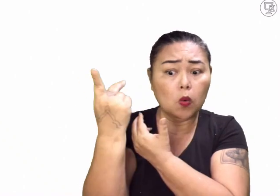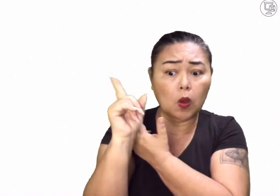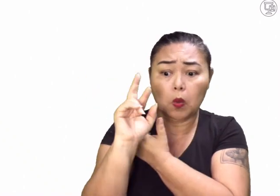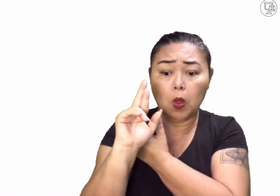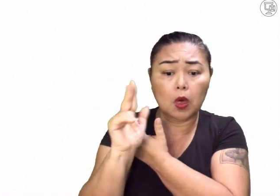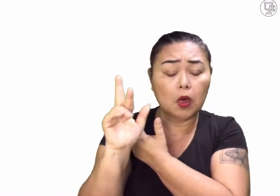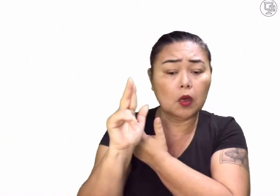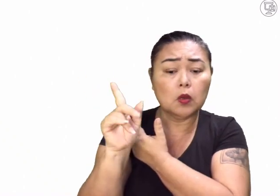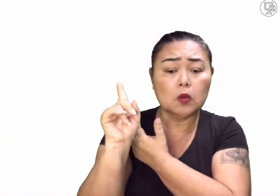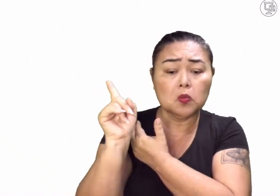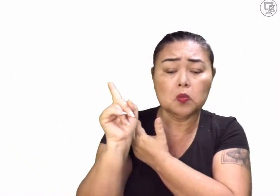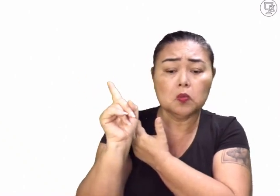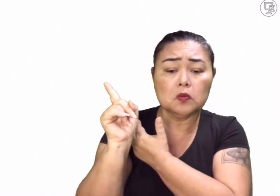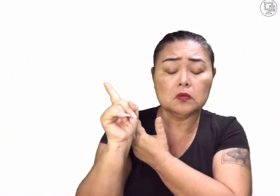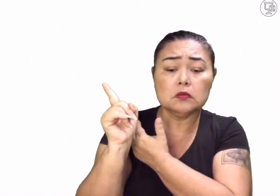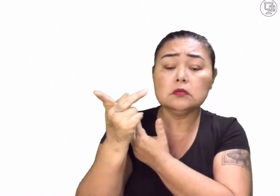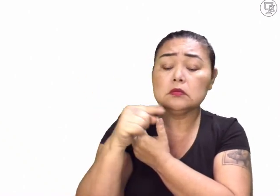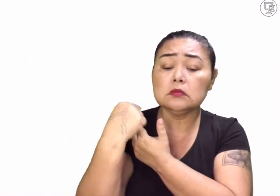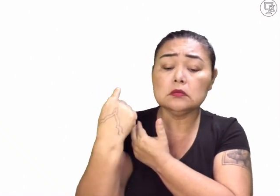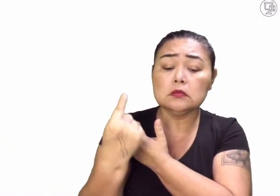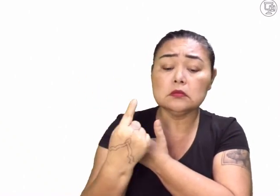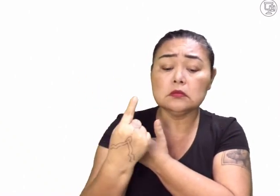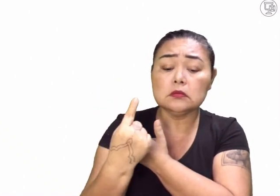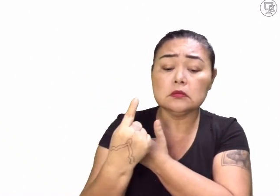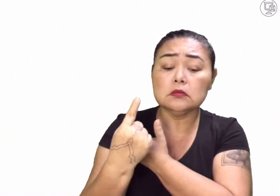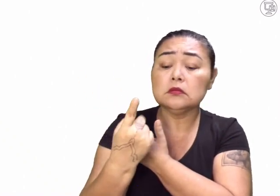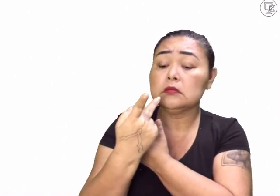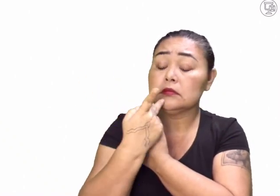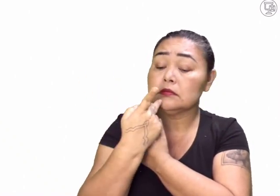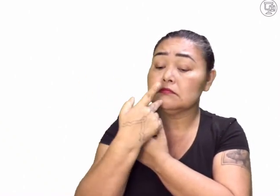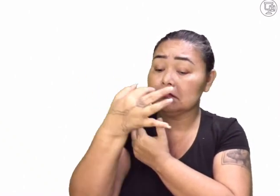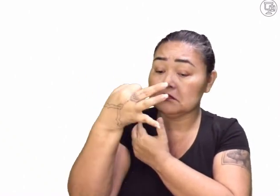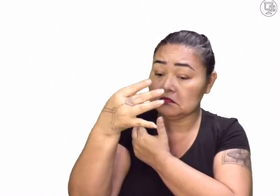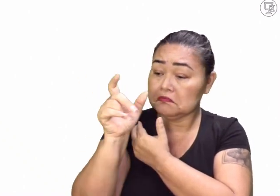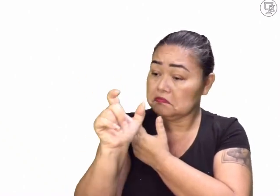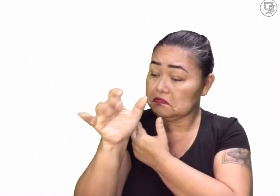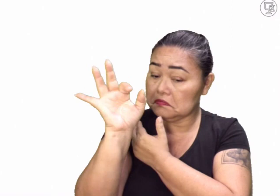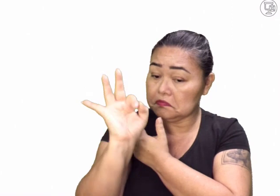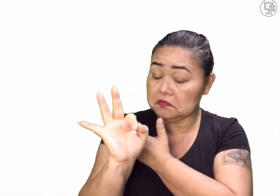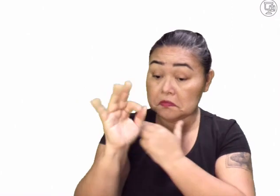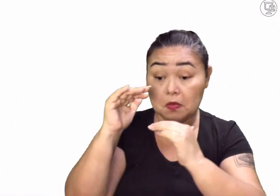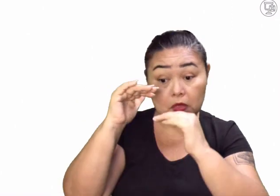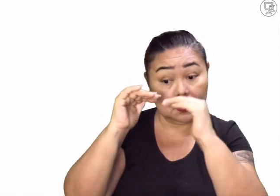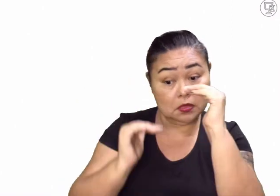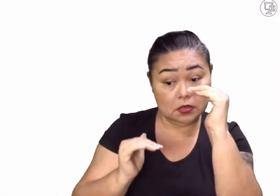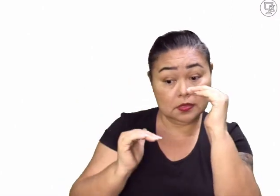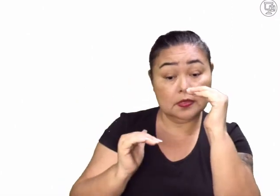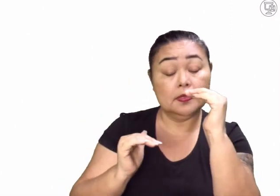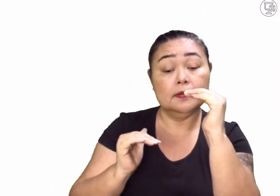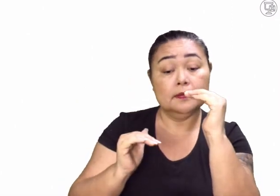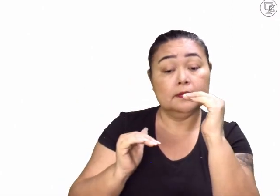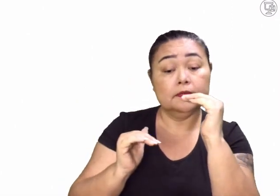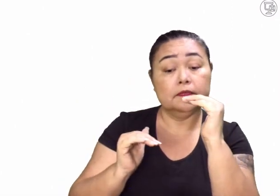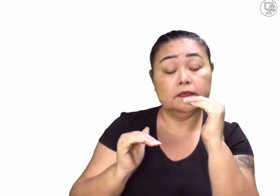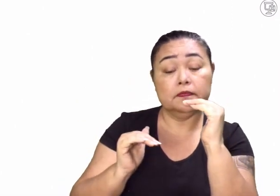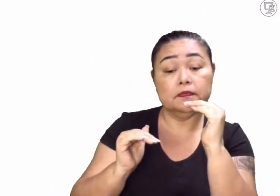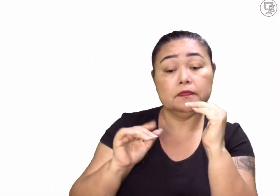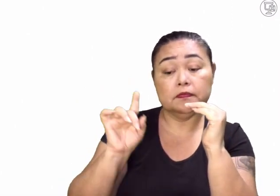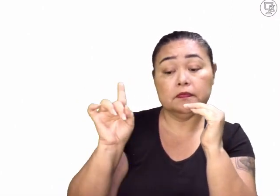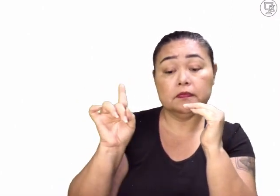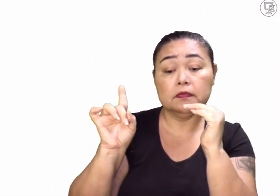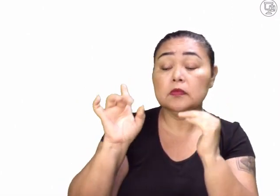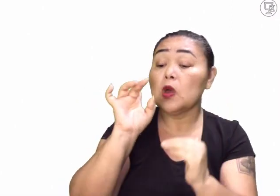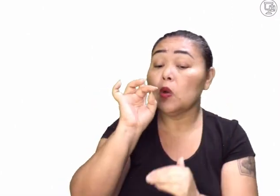né? Digamos que se a gente fosse dizer uma palavra certa para isso, seria uma desigualdade, né? É, desigualdade.